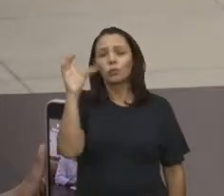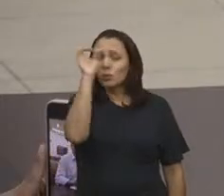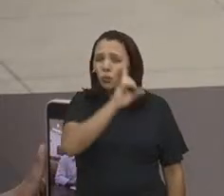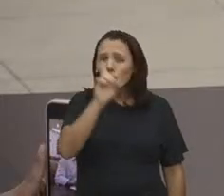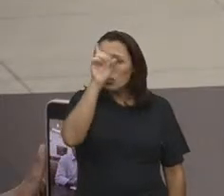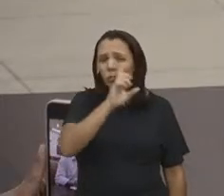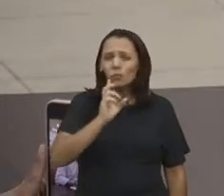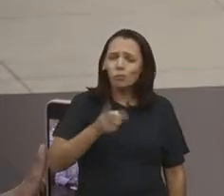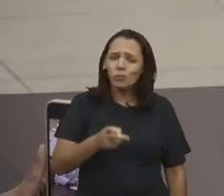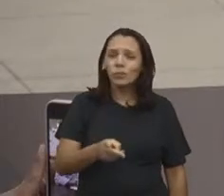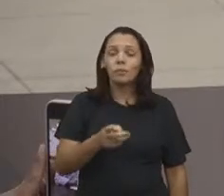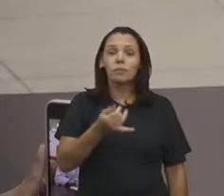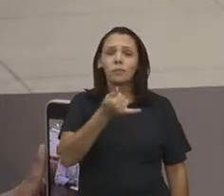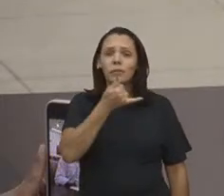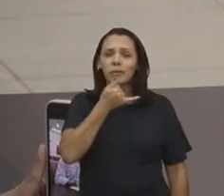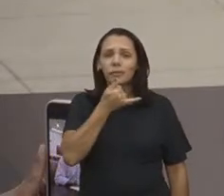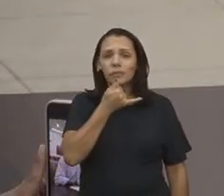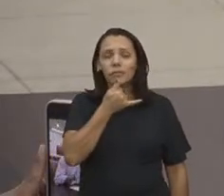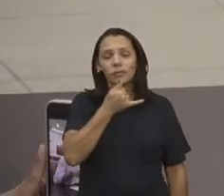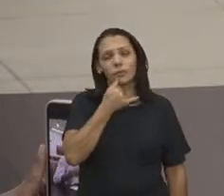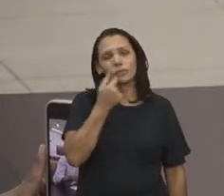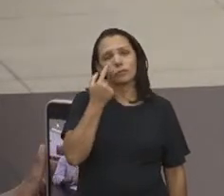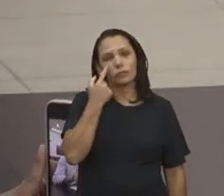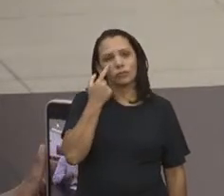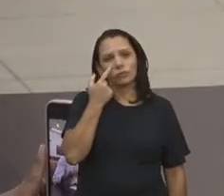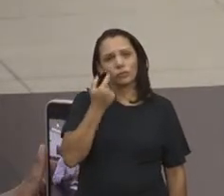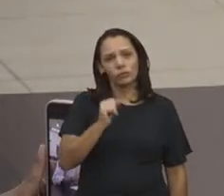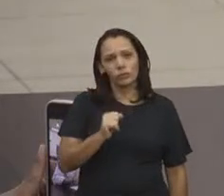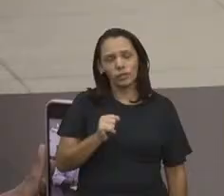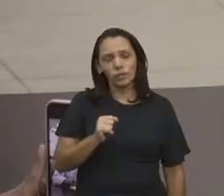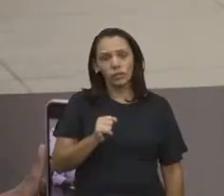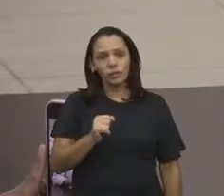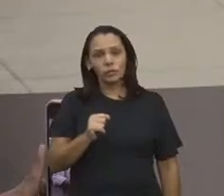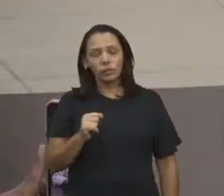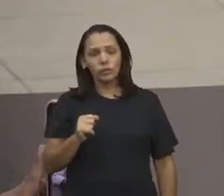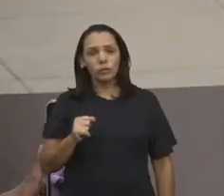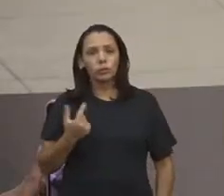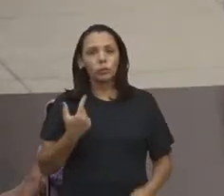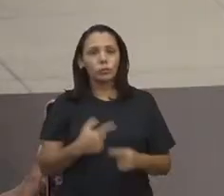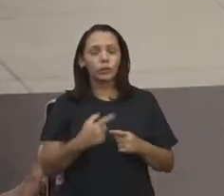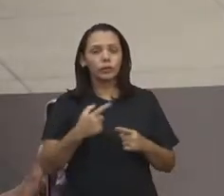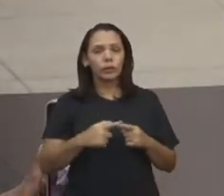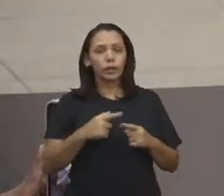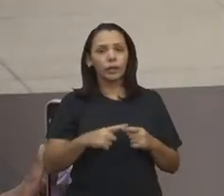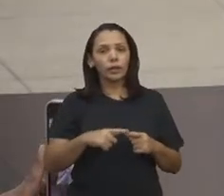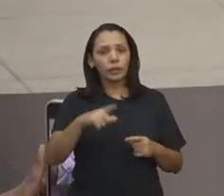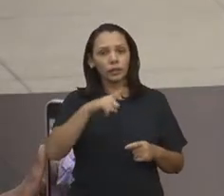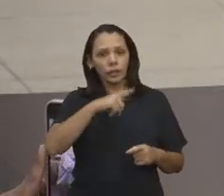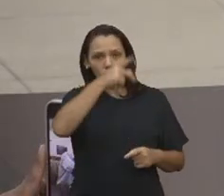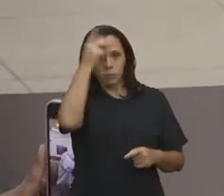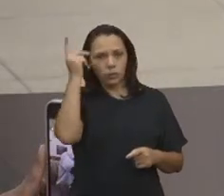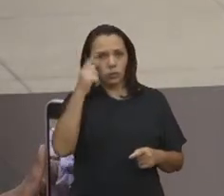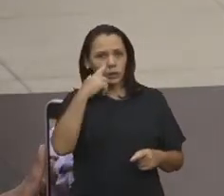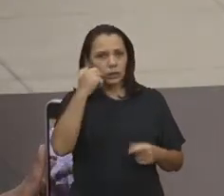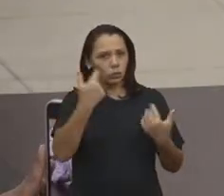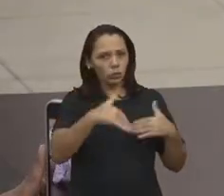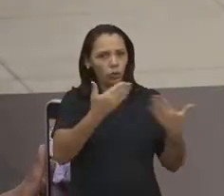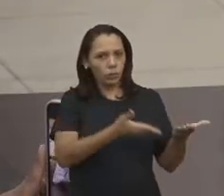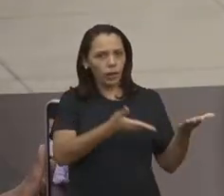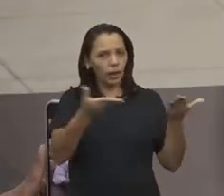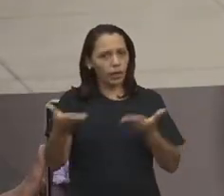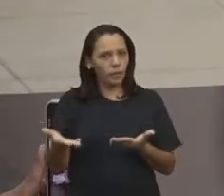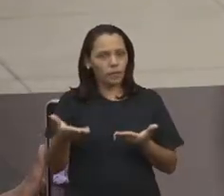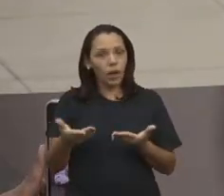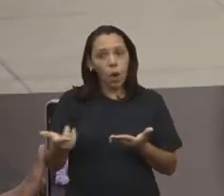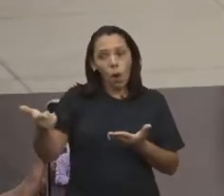de ver. Pessoal brigando pelas coisas que outros levam, né? Então você tem as pessoas que levam, aqueles que já